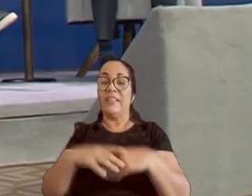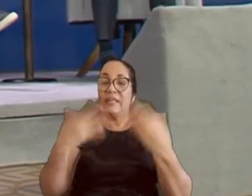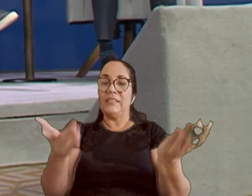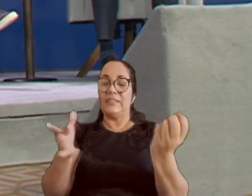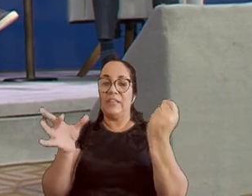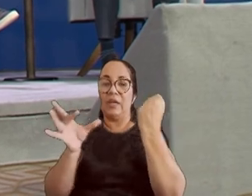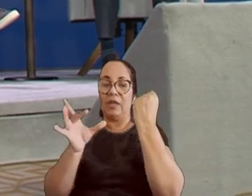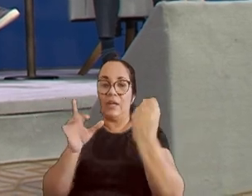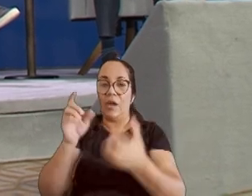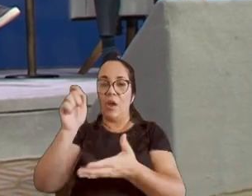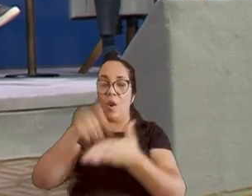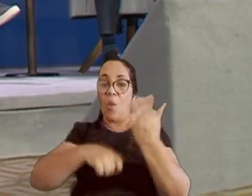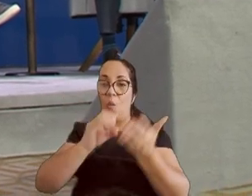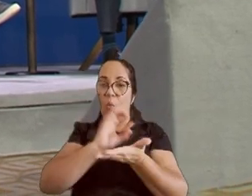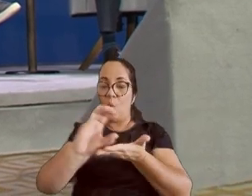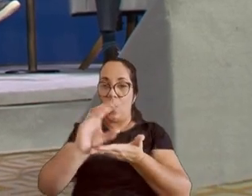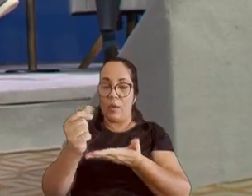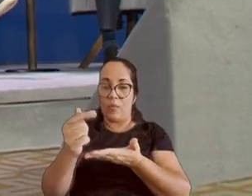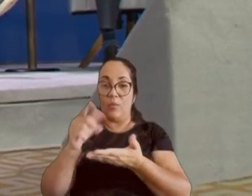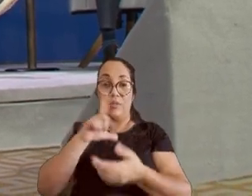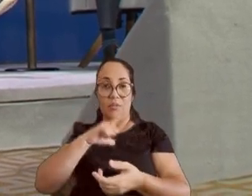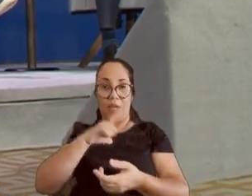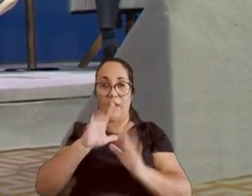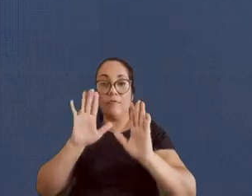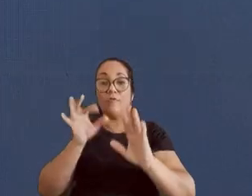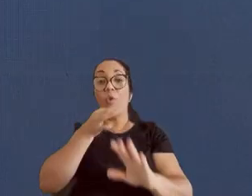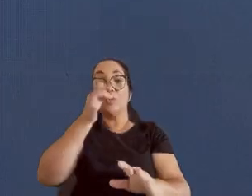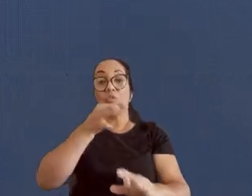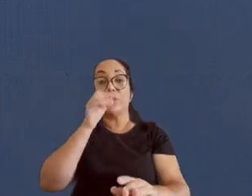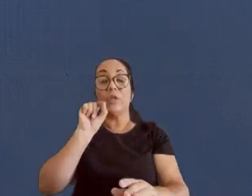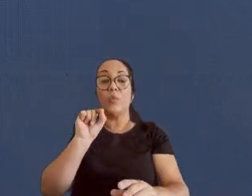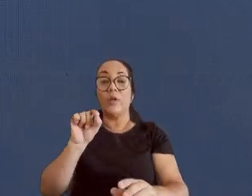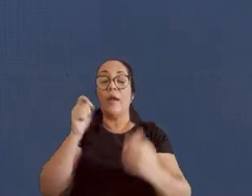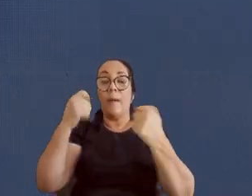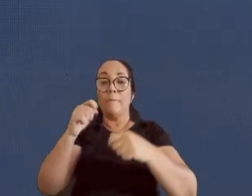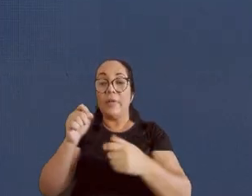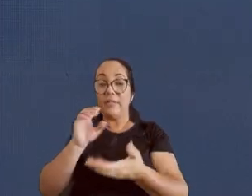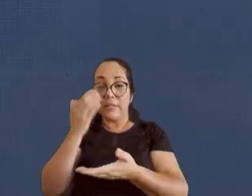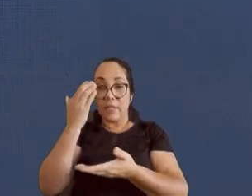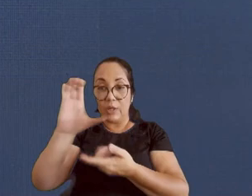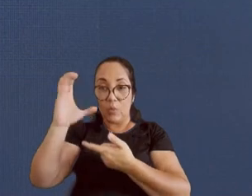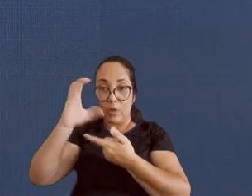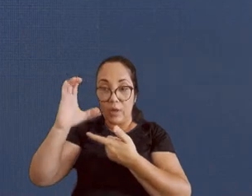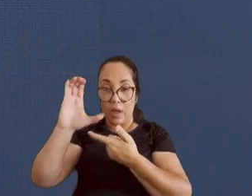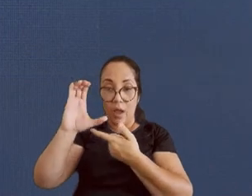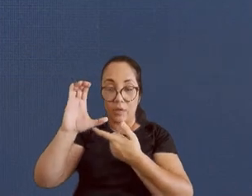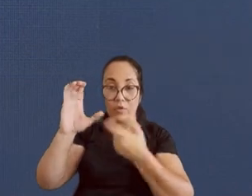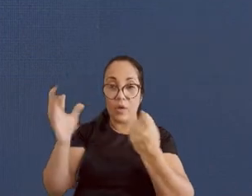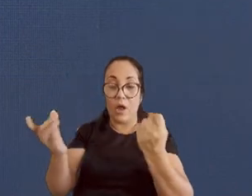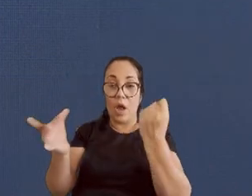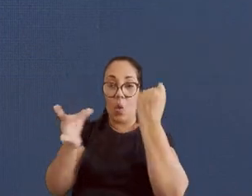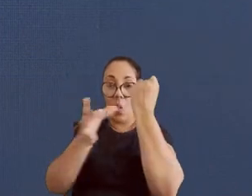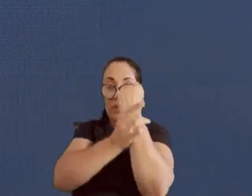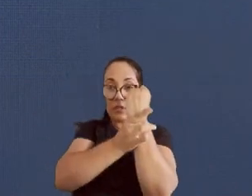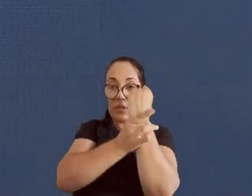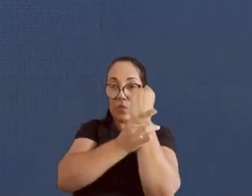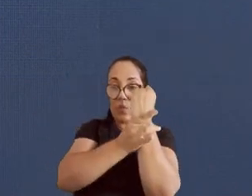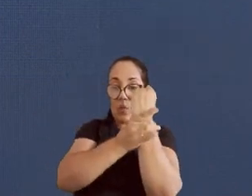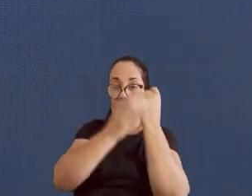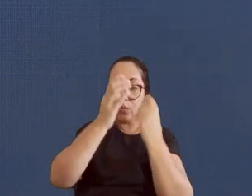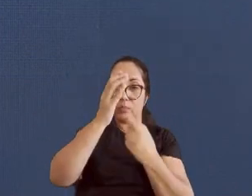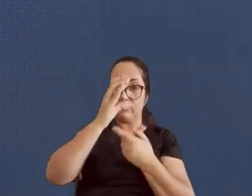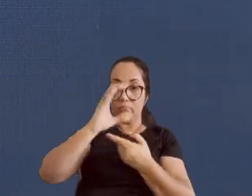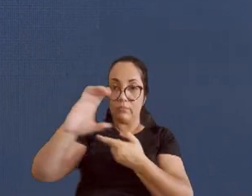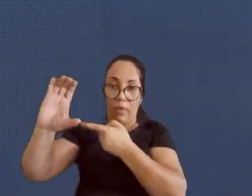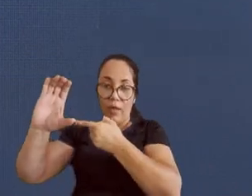Ele já existe o que você tá sugerindo é que ele ele vem ser direcionado ao crédito essa direcionado ao seguro e deixa o crédito naquilo que você disse a